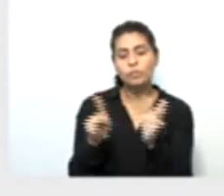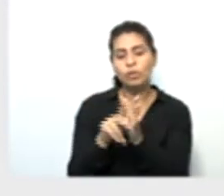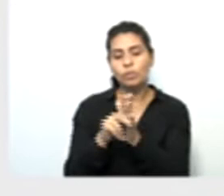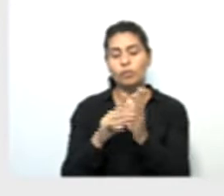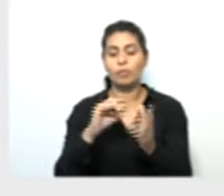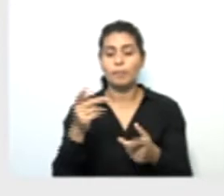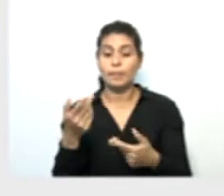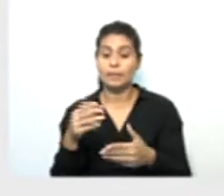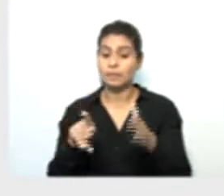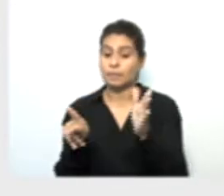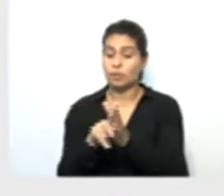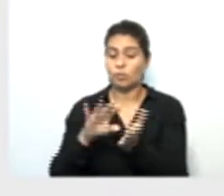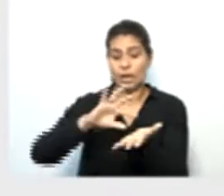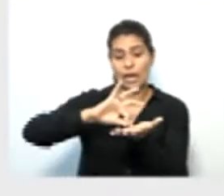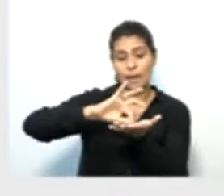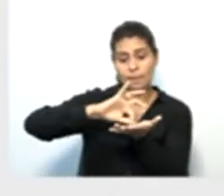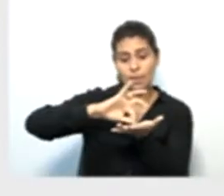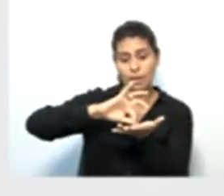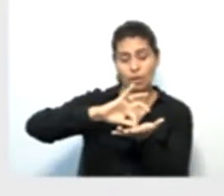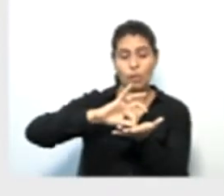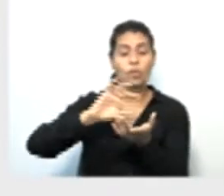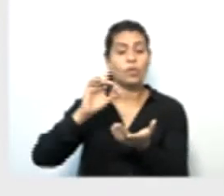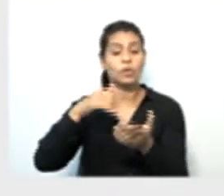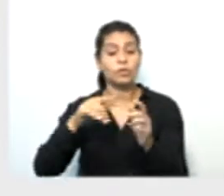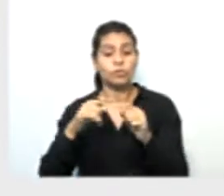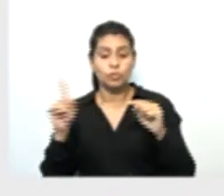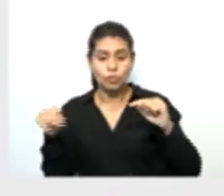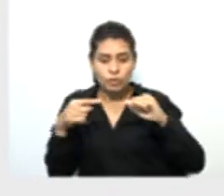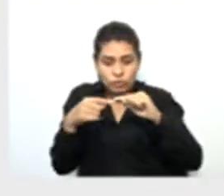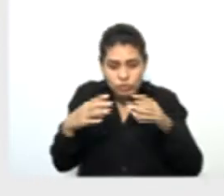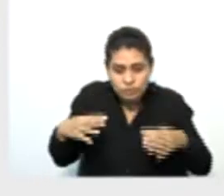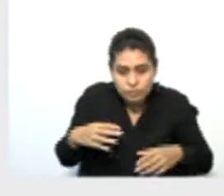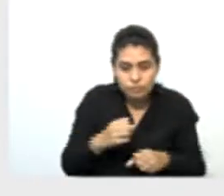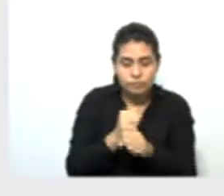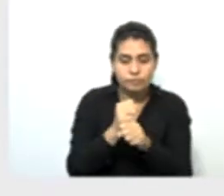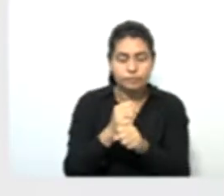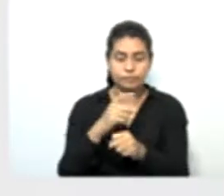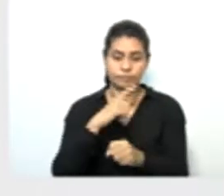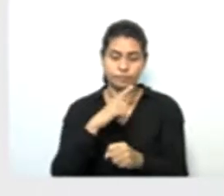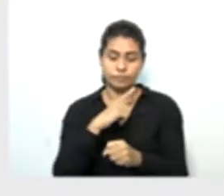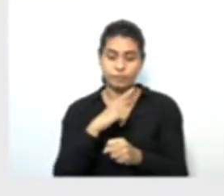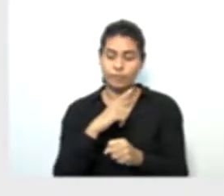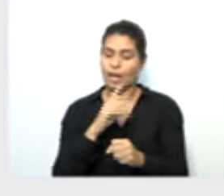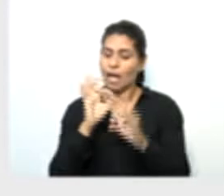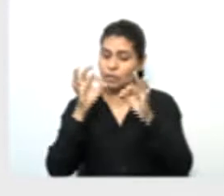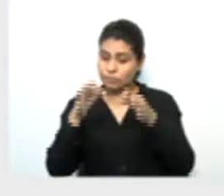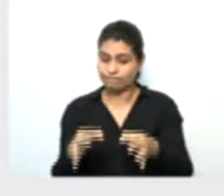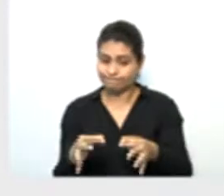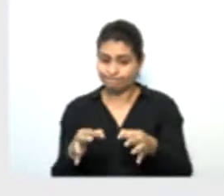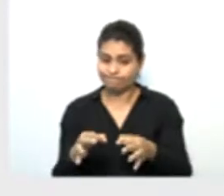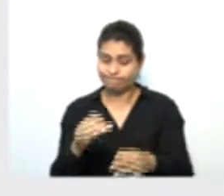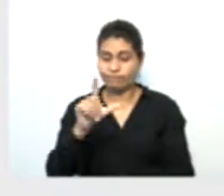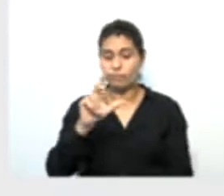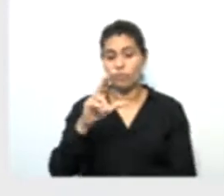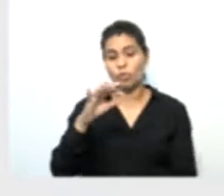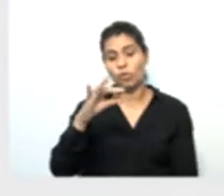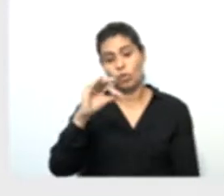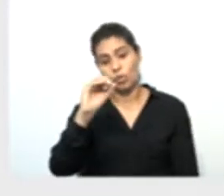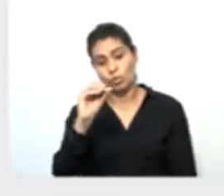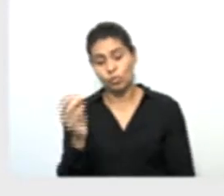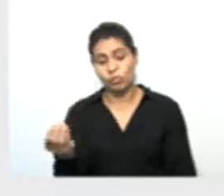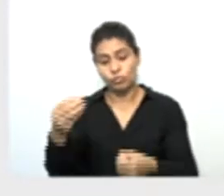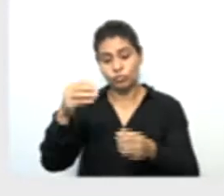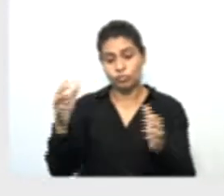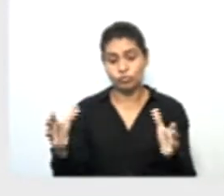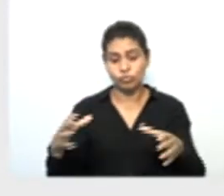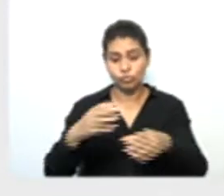empresa capitalista. O seu cálculo está voltado mesmo a uma atenção intencional. A taxa de lucro ela é incluída no preço